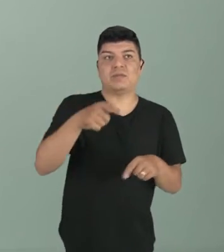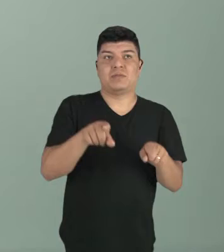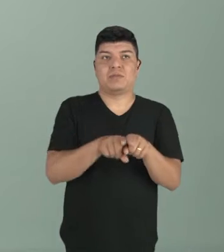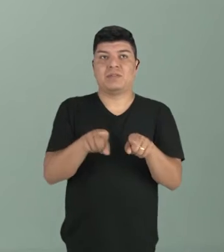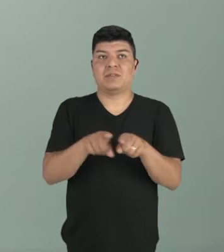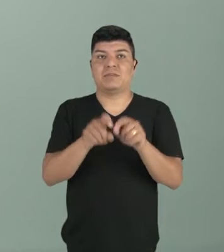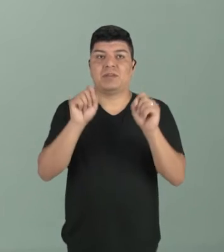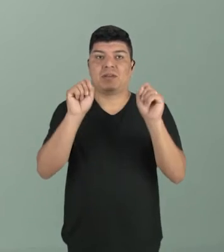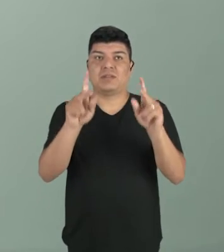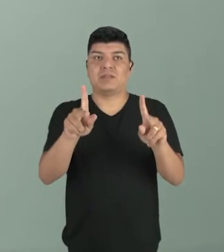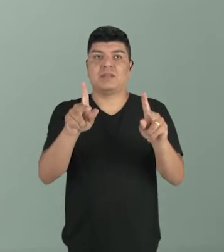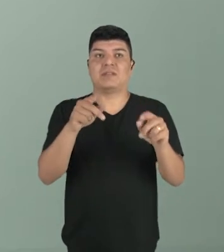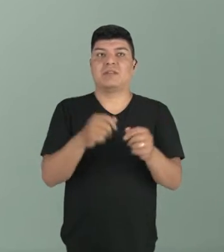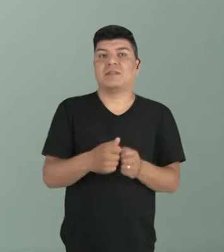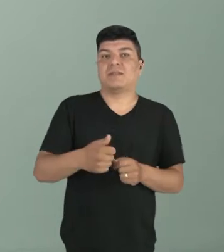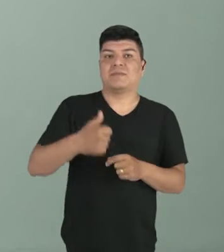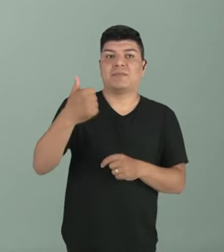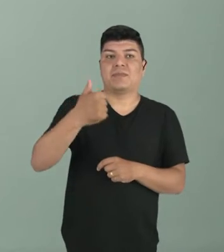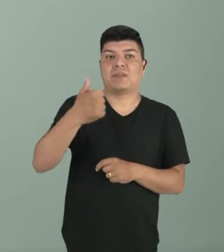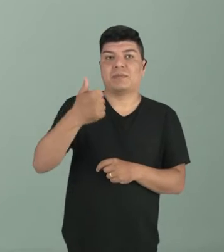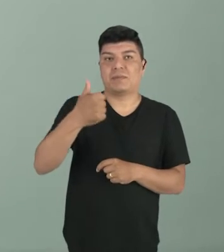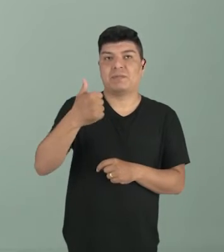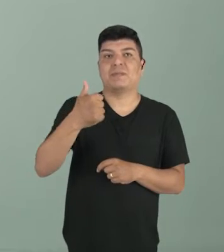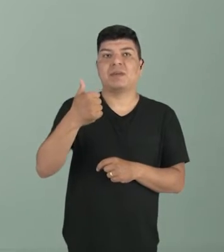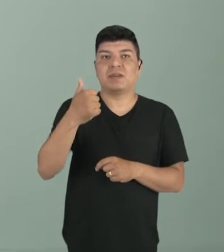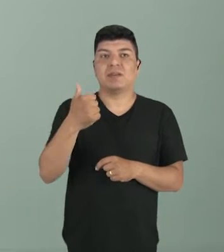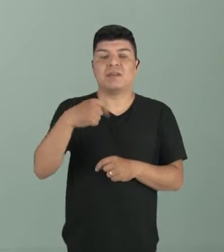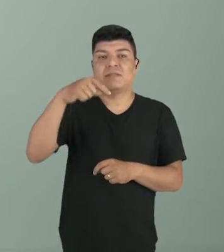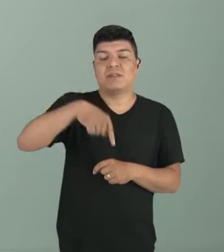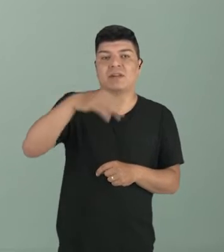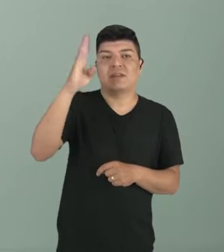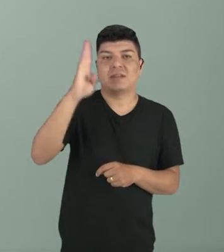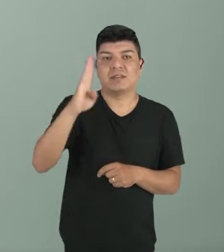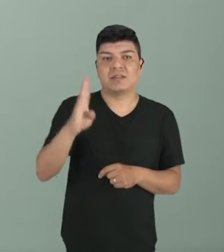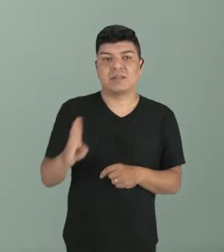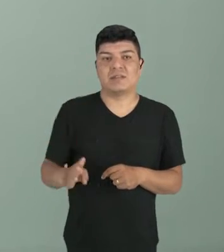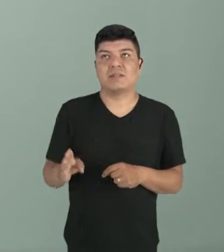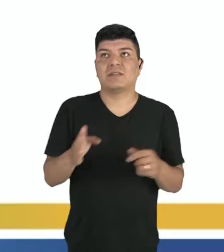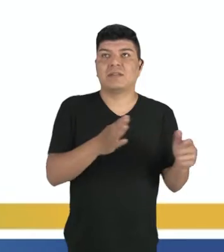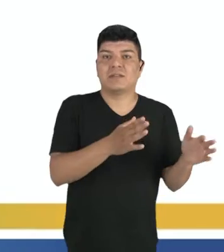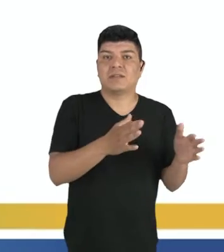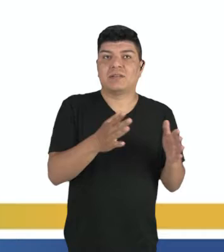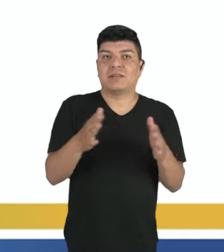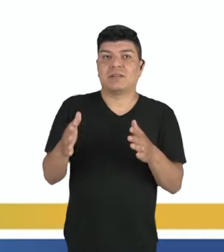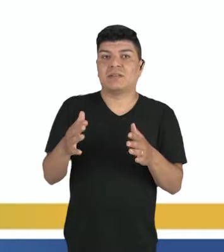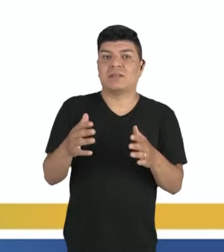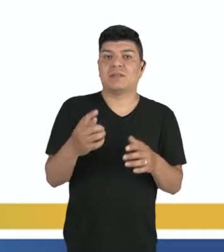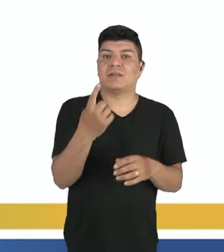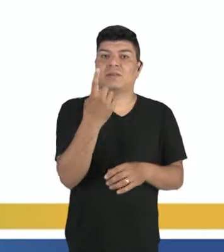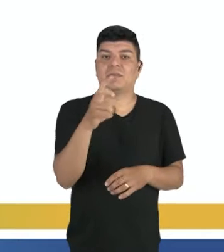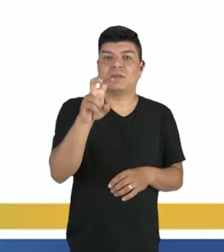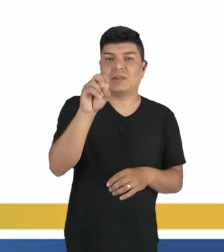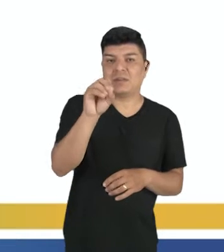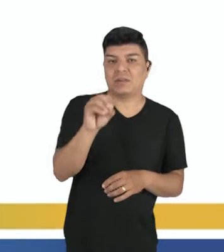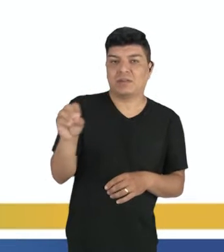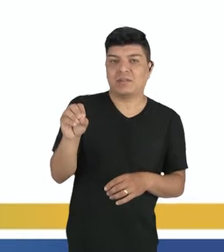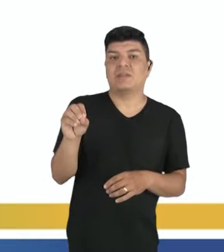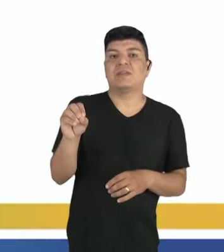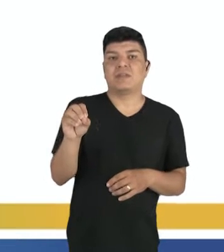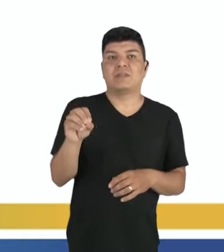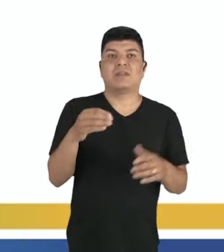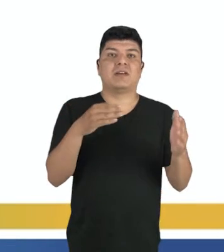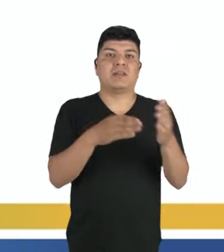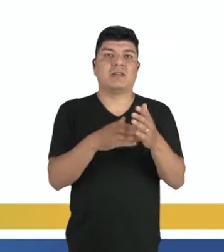países, ok? O primeiro período de industrialização no Brasil foi o período entre 1500 e 1808. Nesse